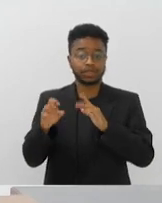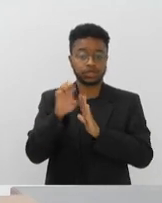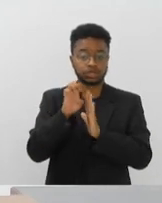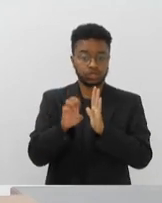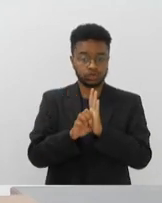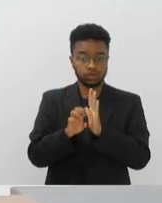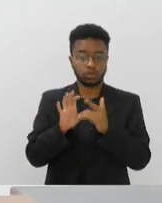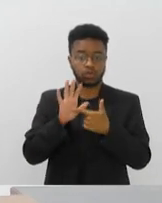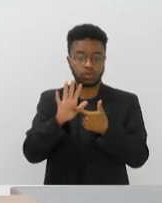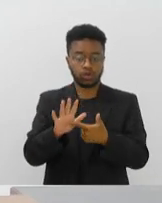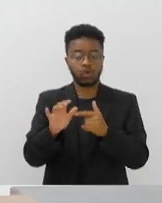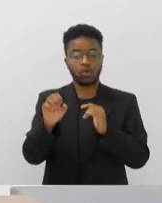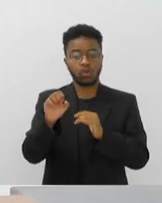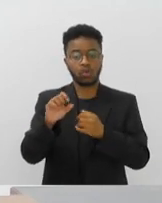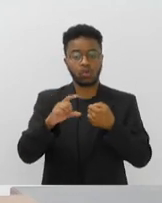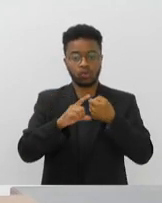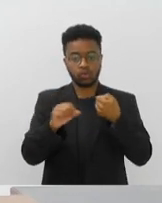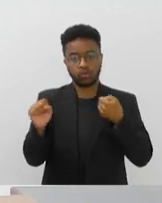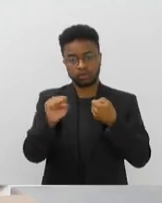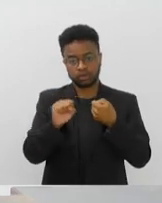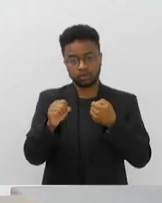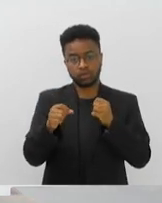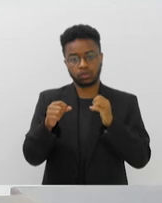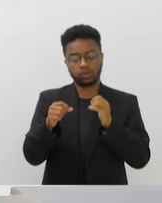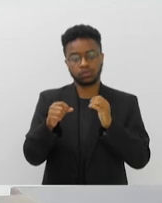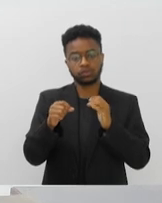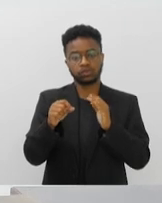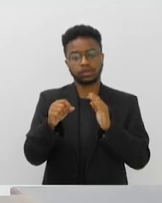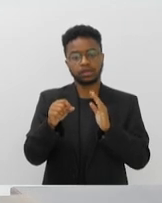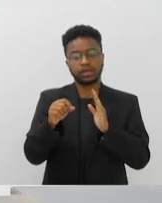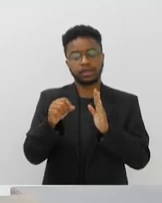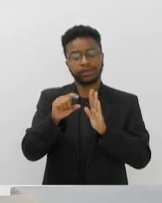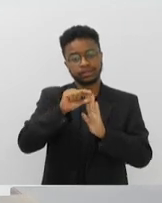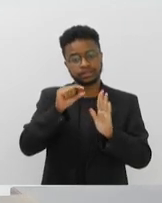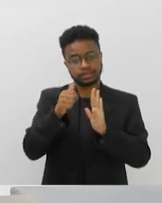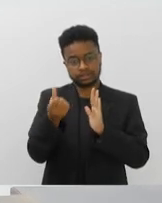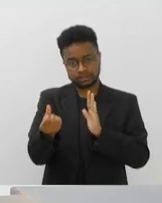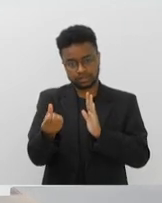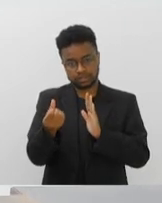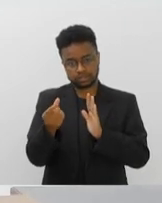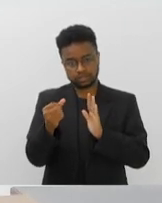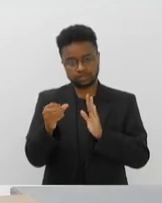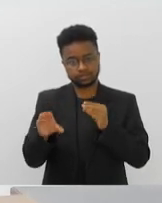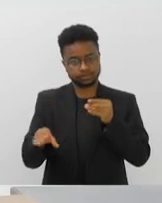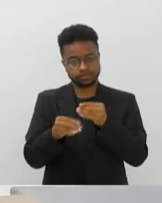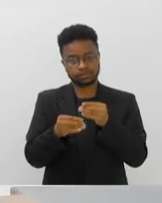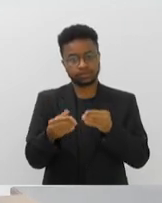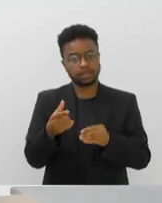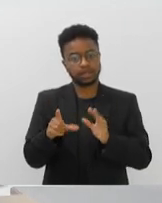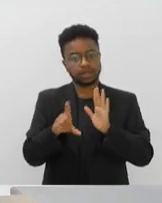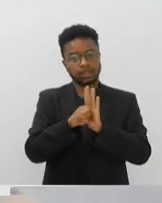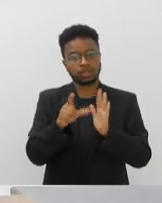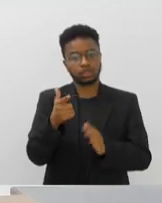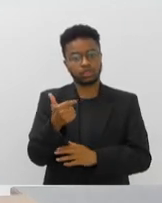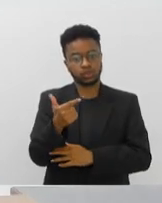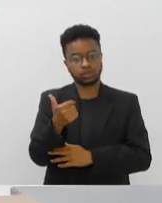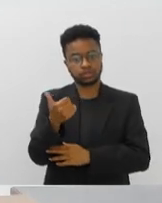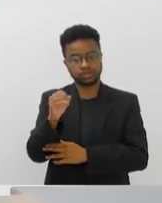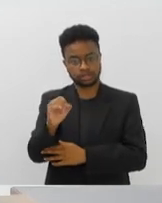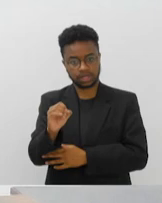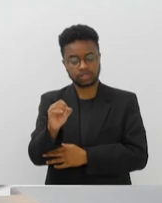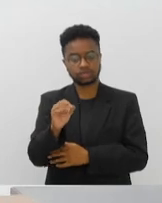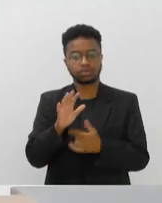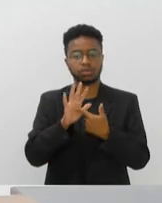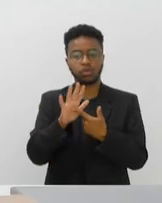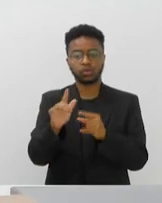88 inciso 6 que foi acrescentado pela lei 1210 ele prevê a necess